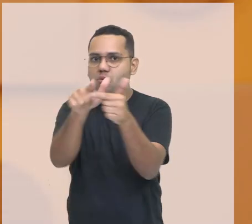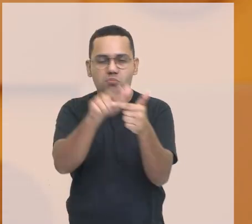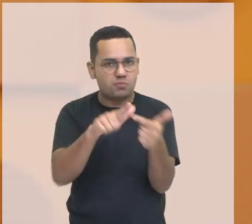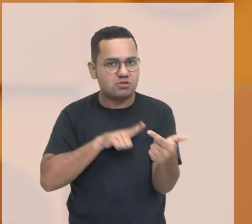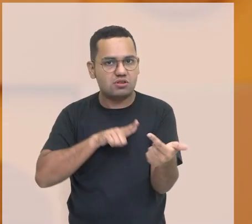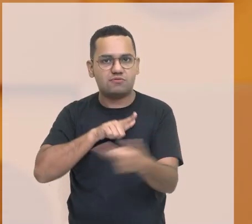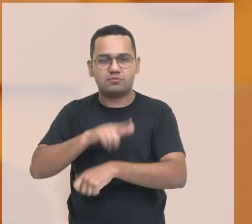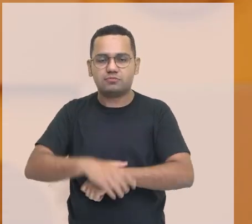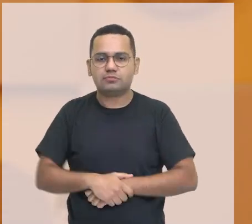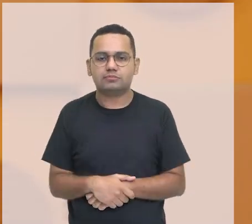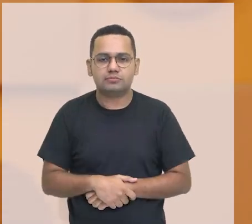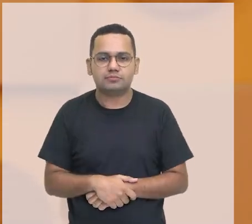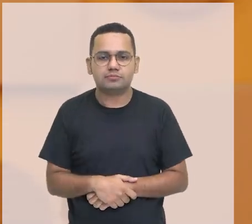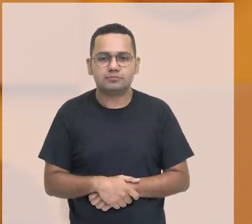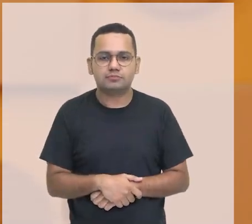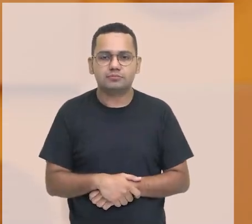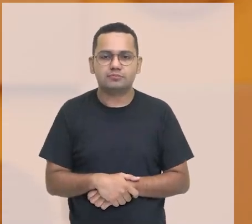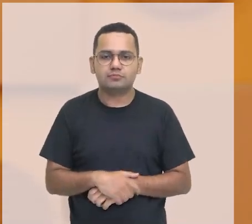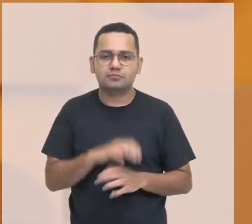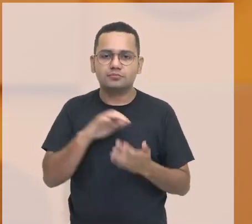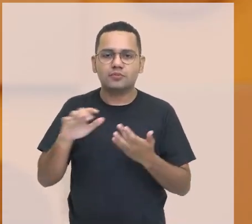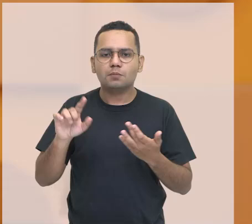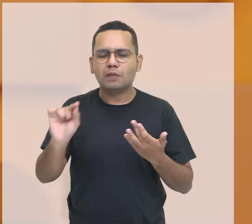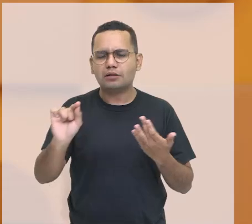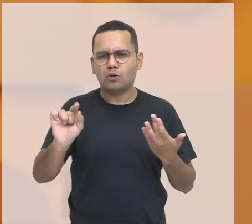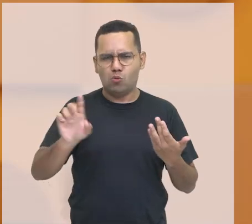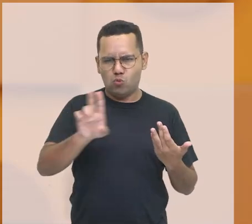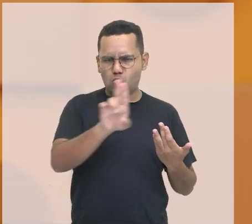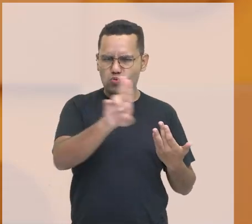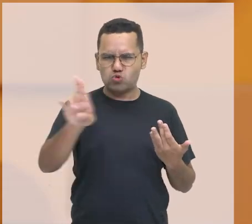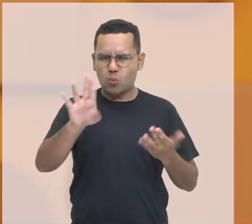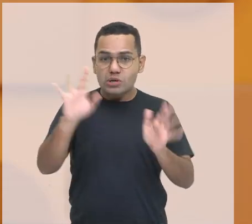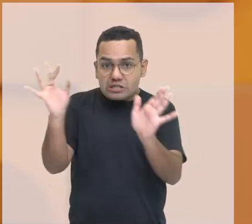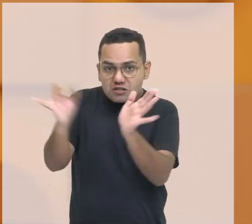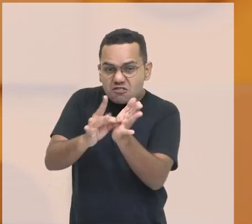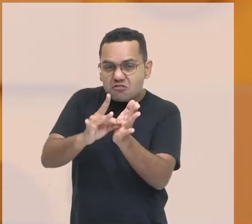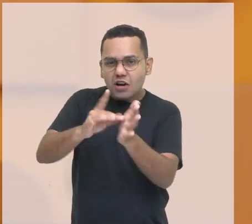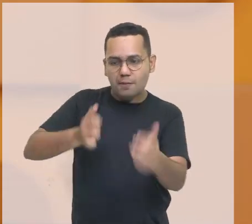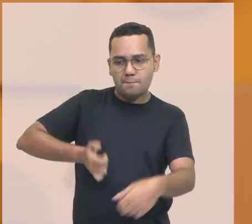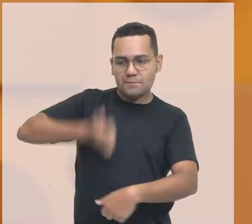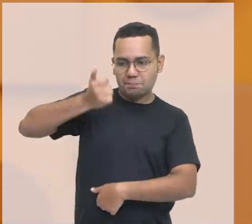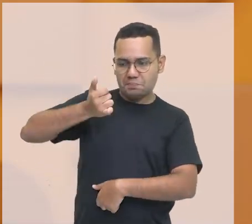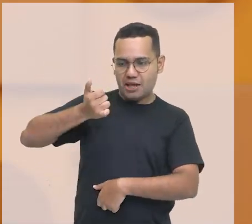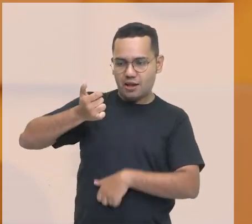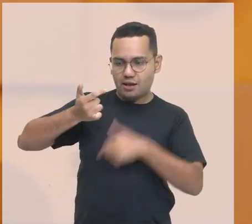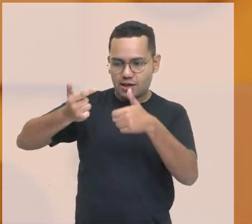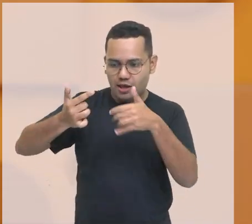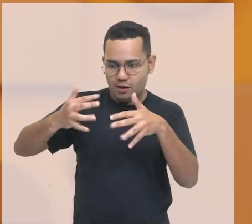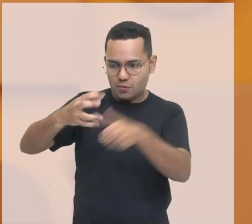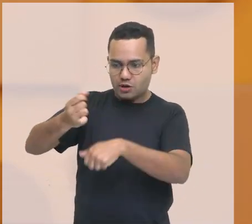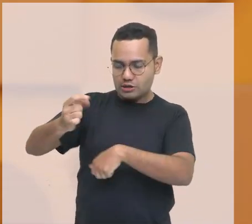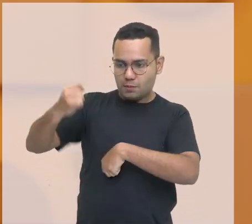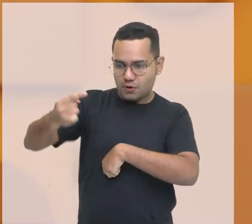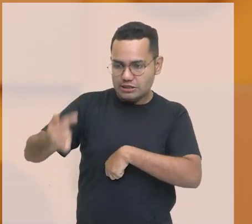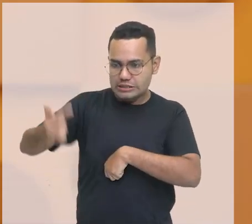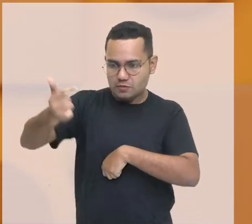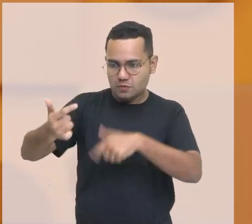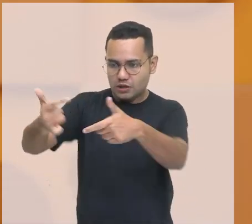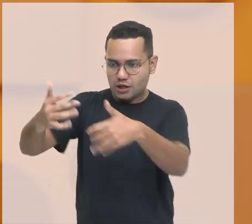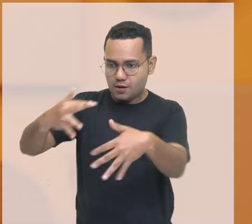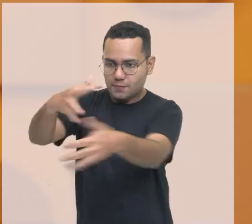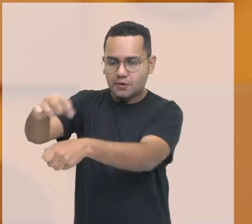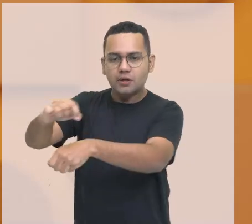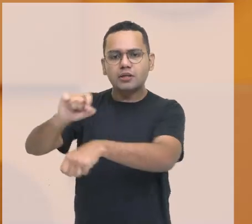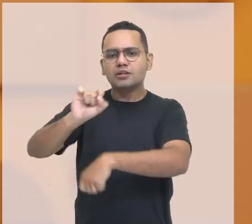É interessante falar que a nomenclatura Guerra Mundial, Primeira e Segunda Guerra, ela tem origem após o início